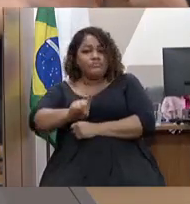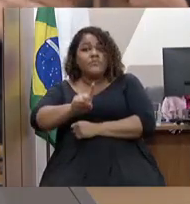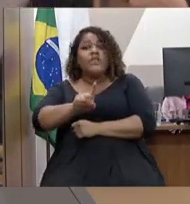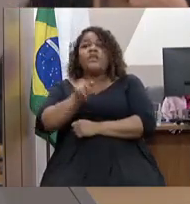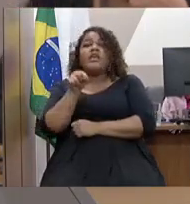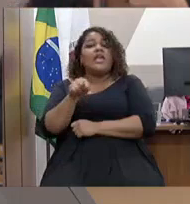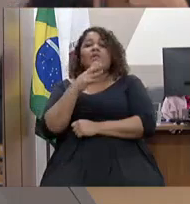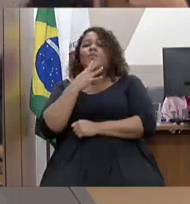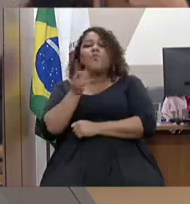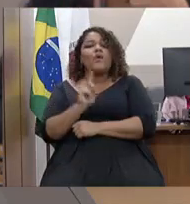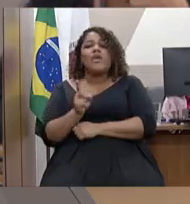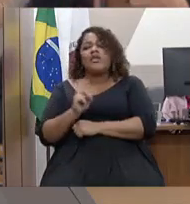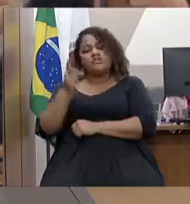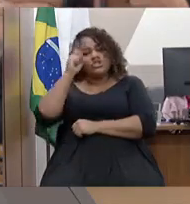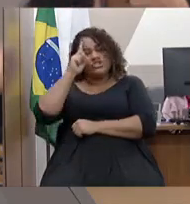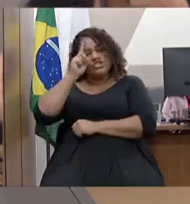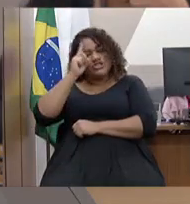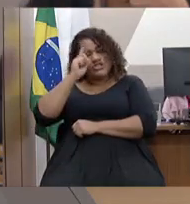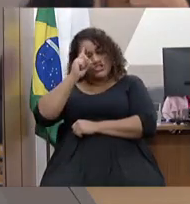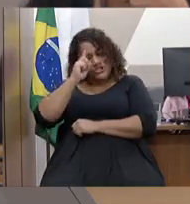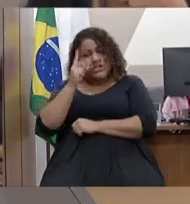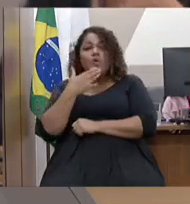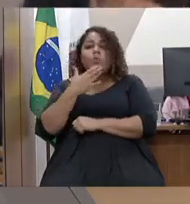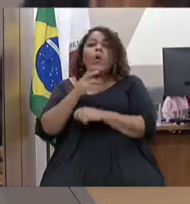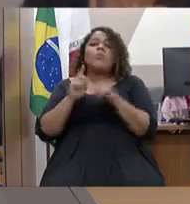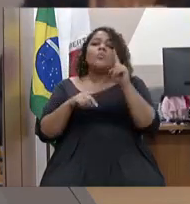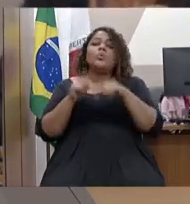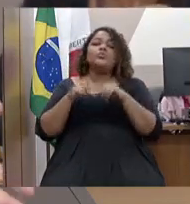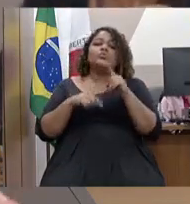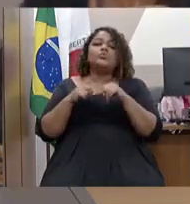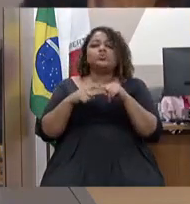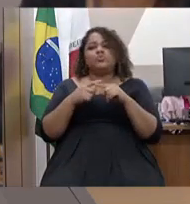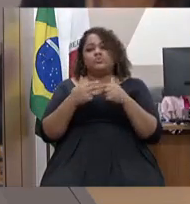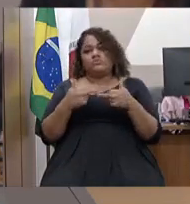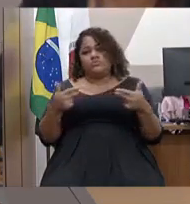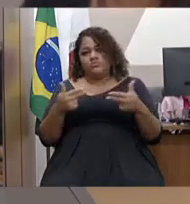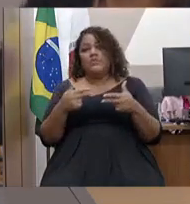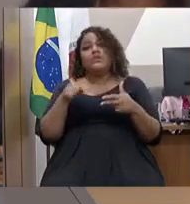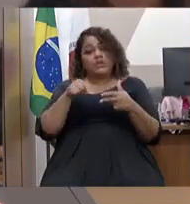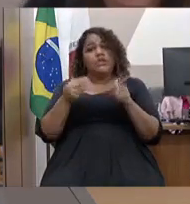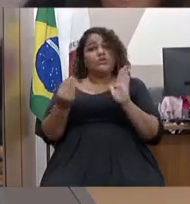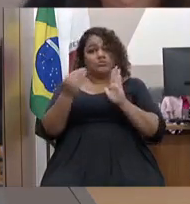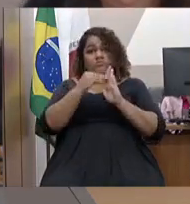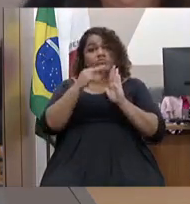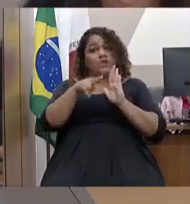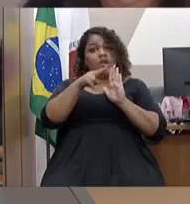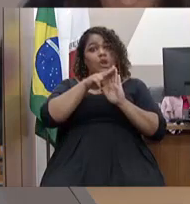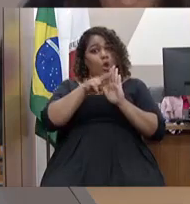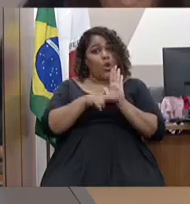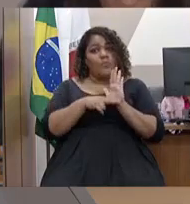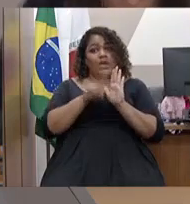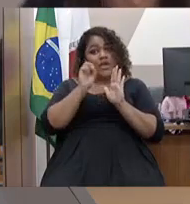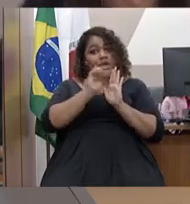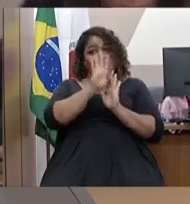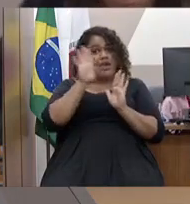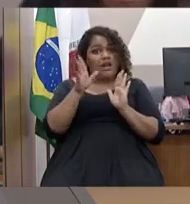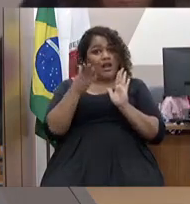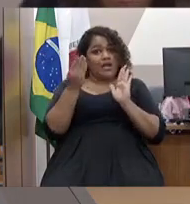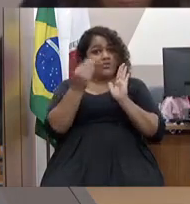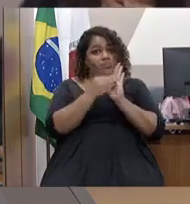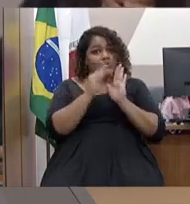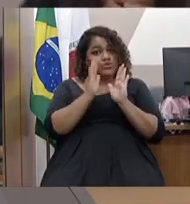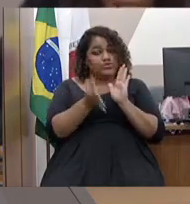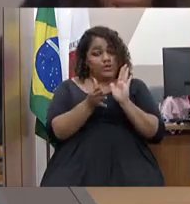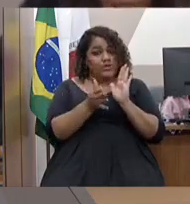que ele está exposto quais são os riscos que ele tá correndo e isso tá escrito Claro na Norma isso aí é uma questão inclusive de